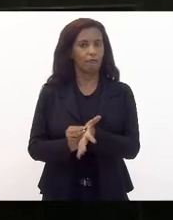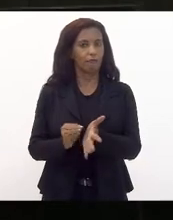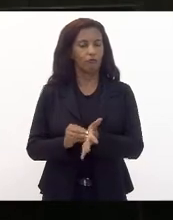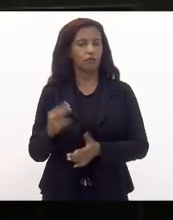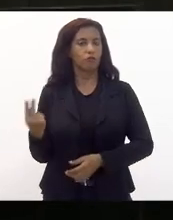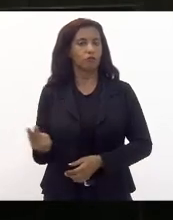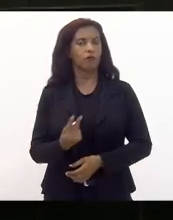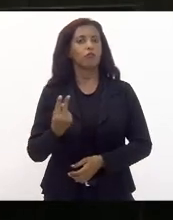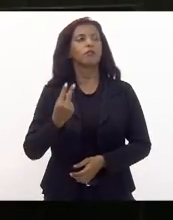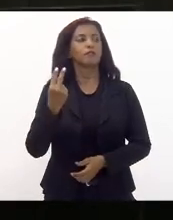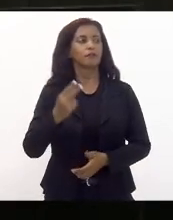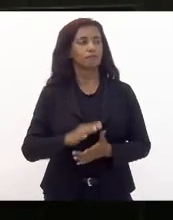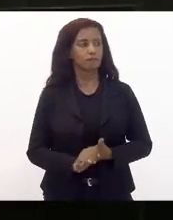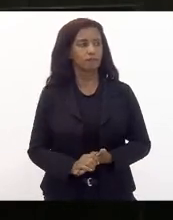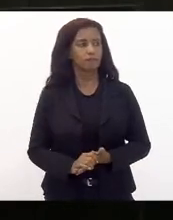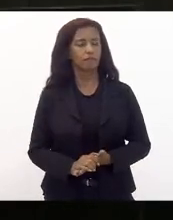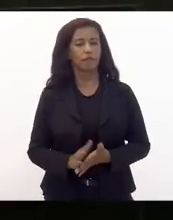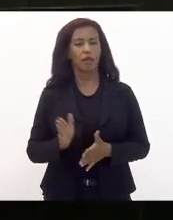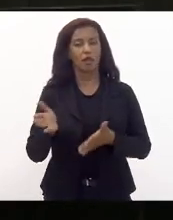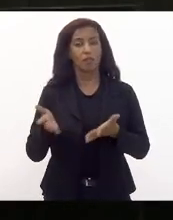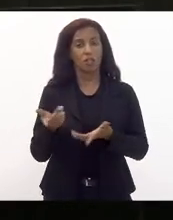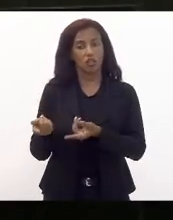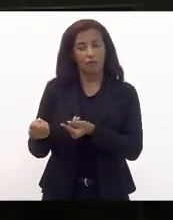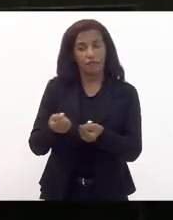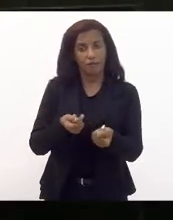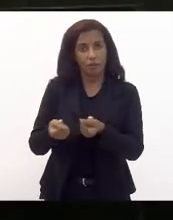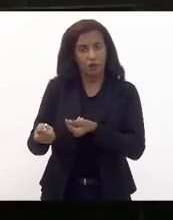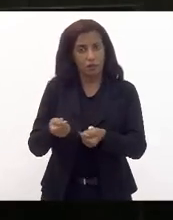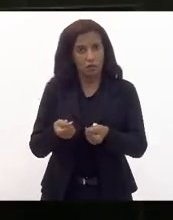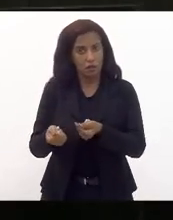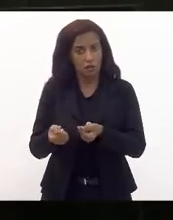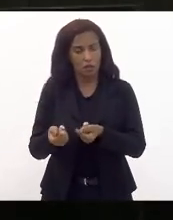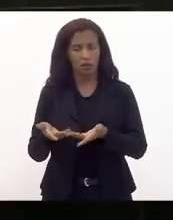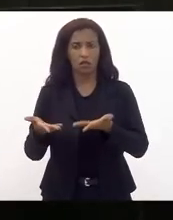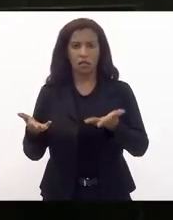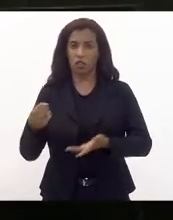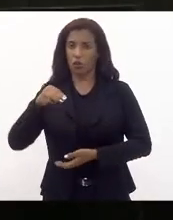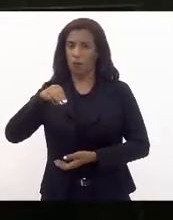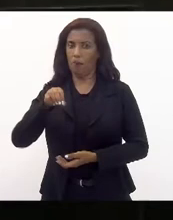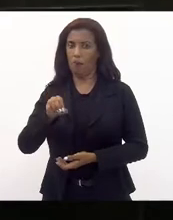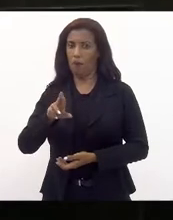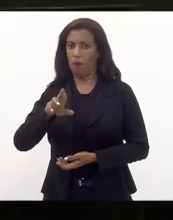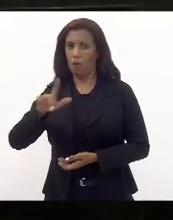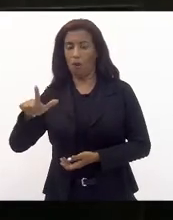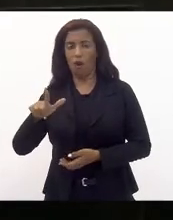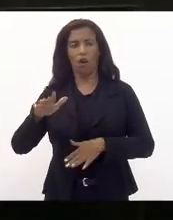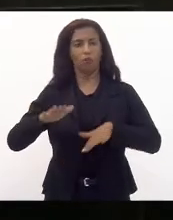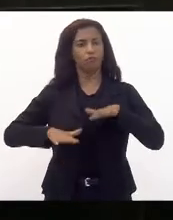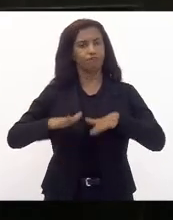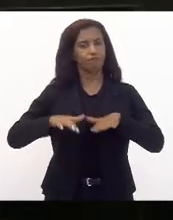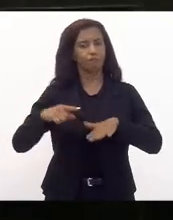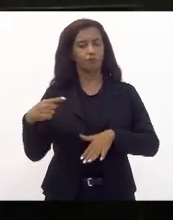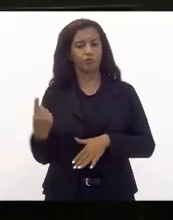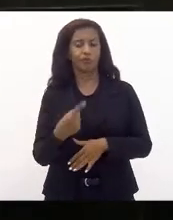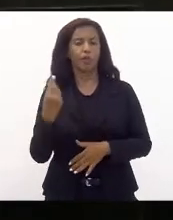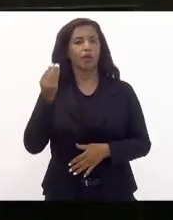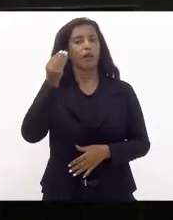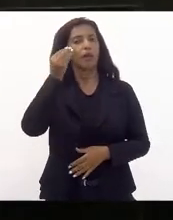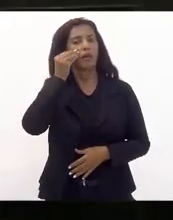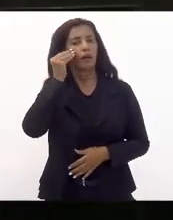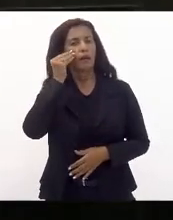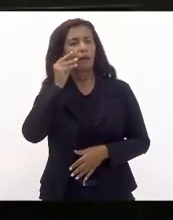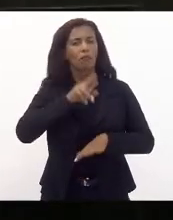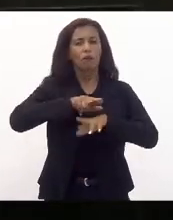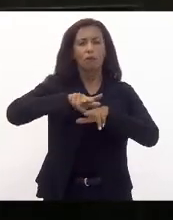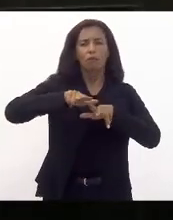falta de valorização seja financeira seja moral porque muita das vezes nós assistimos